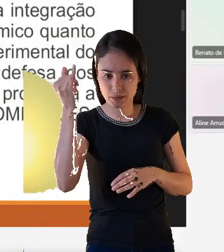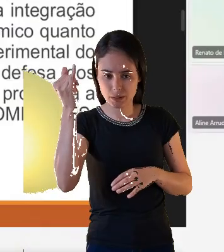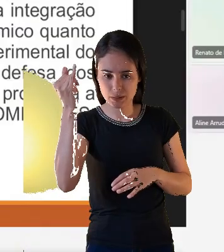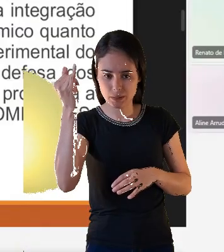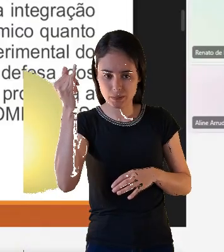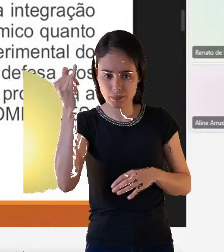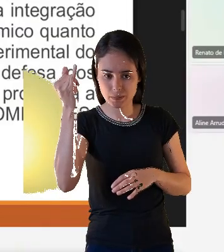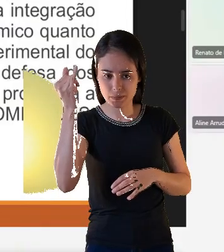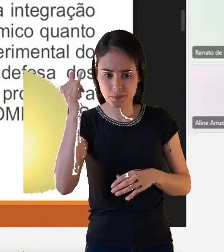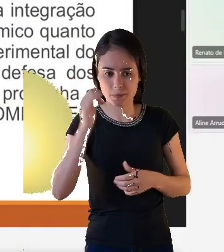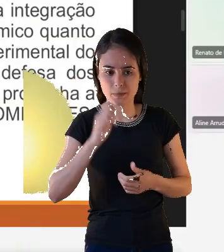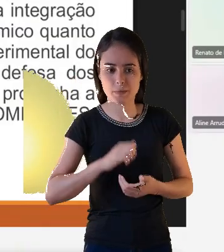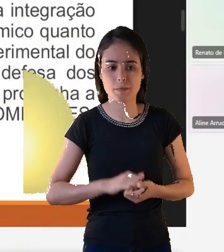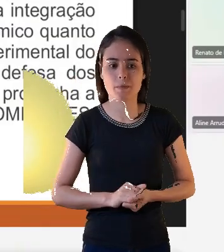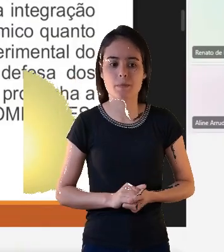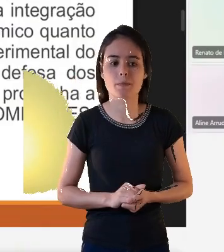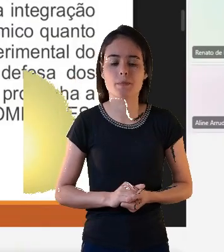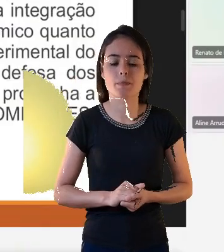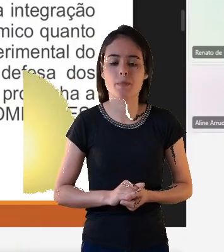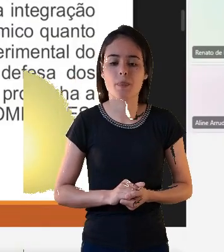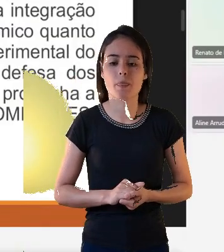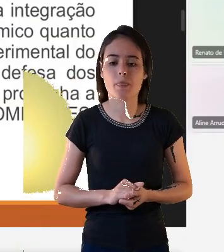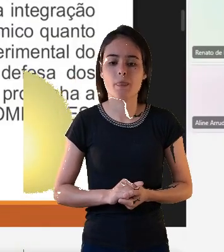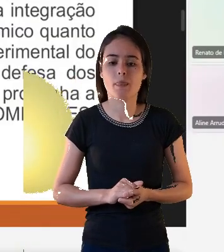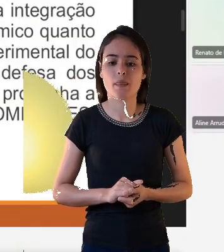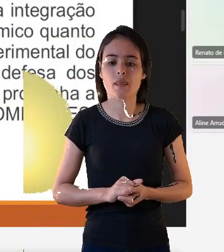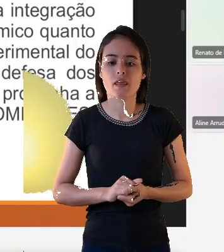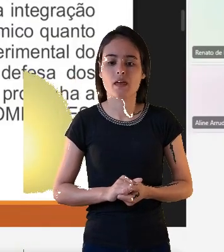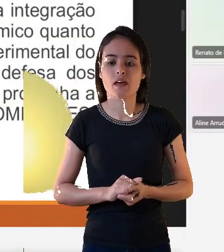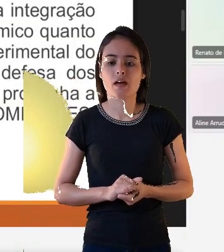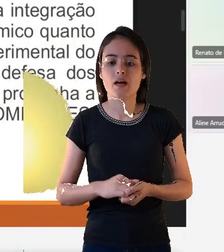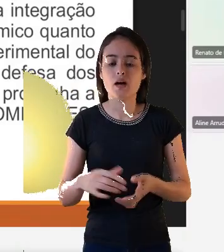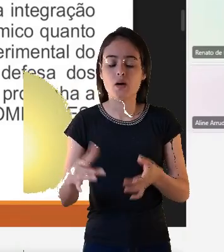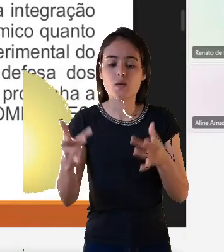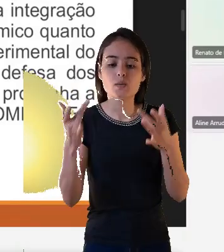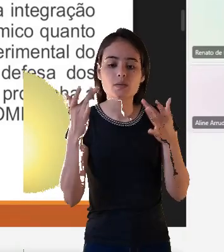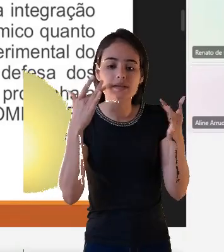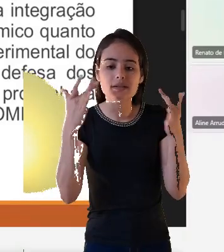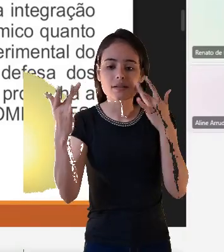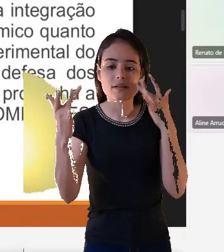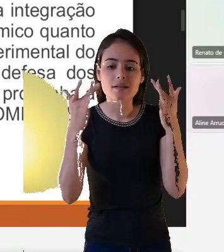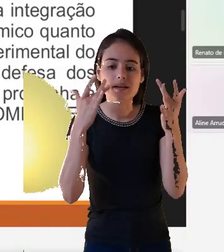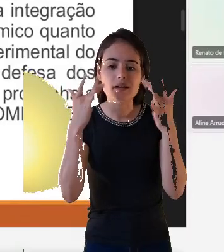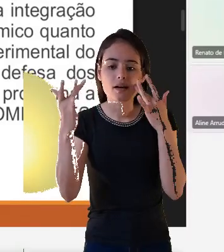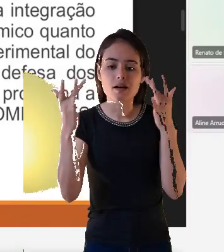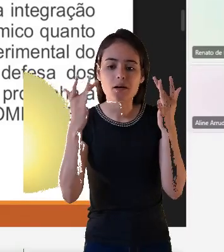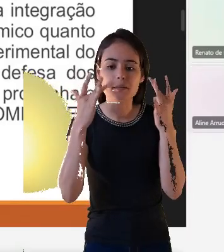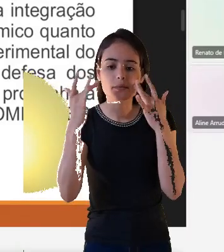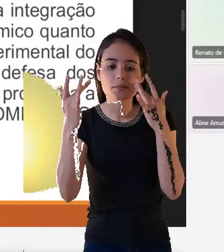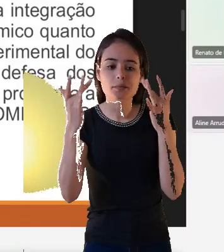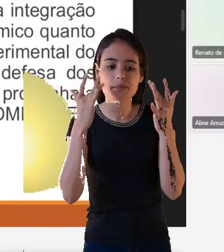tanto a nível econômico quanto intelectual, né? E depois a gente vai ter algo que foi